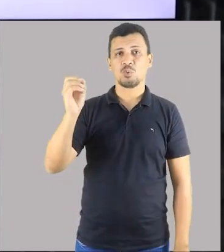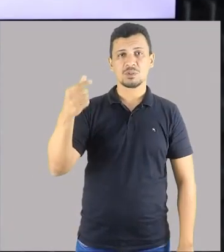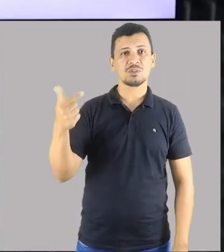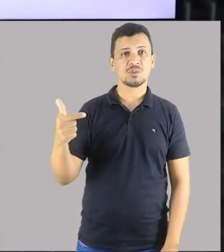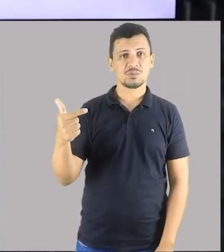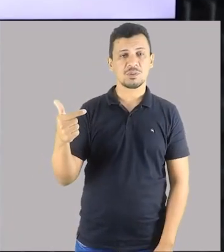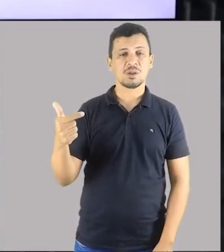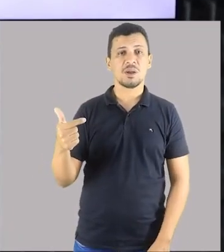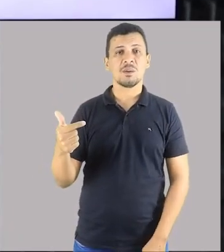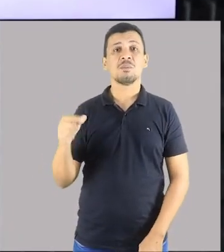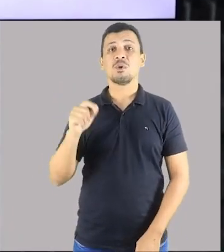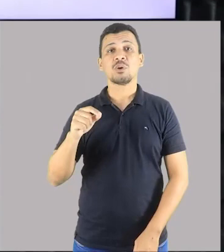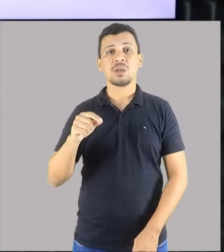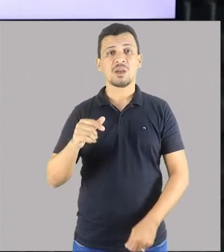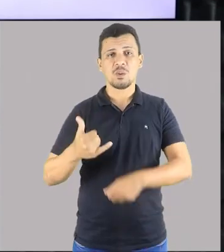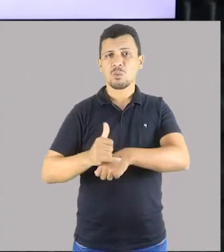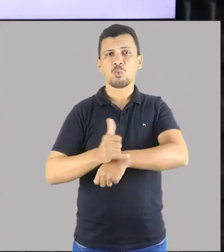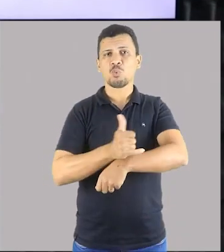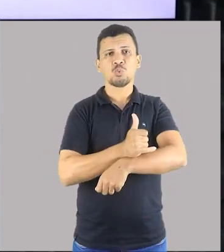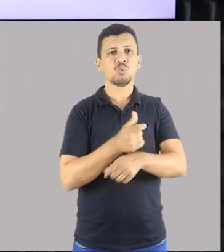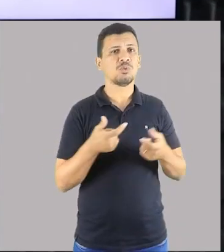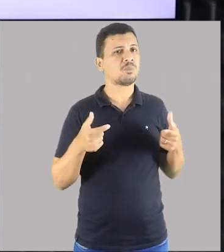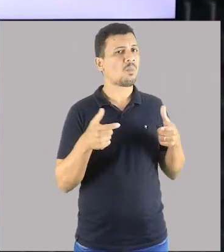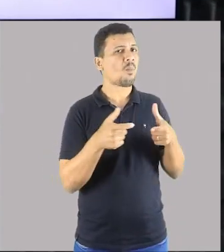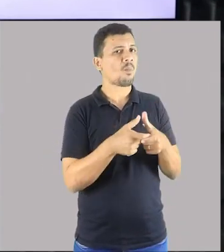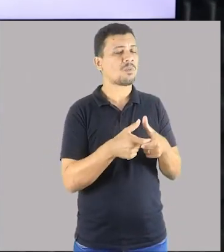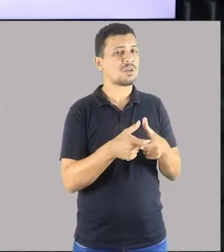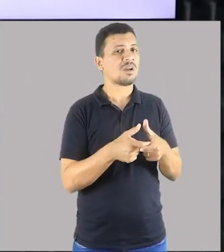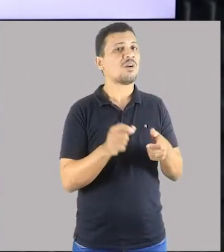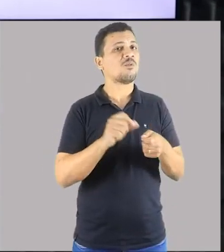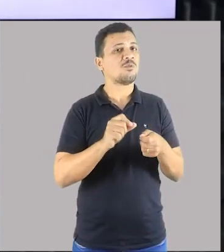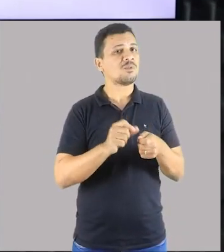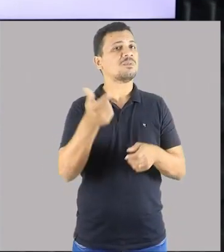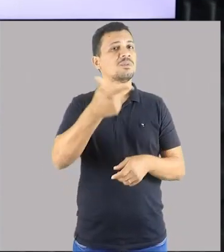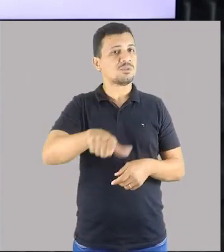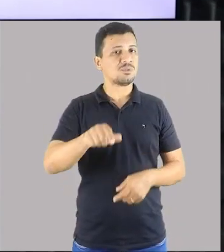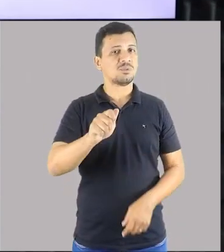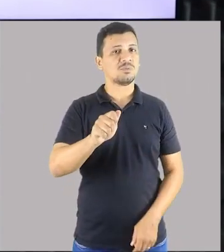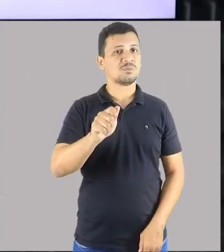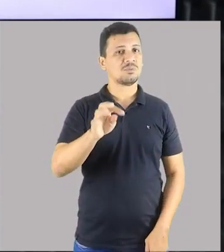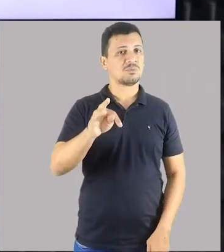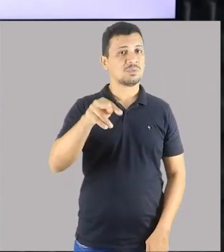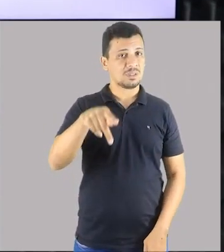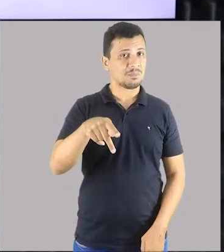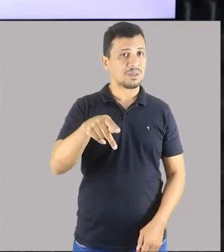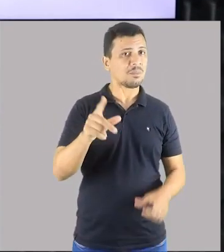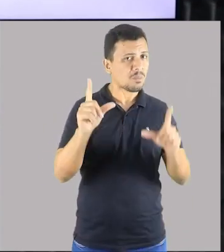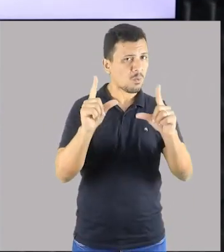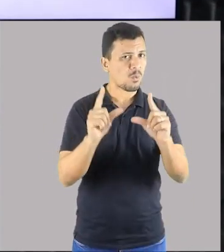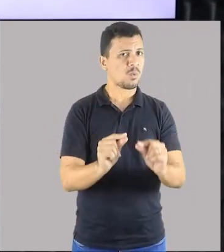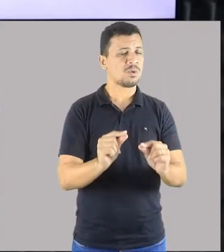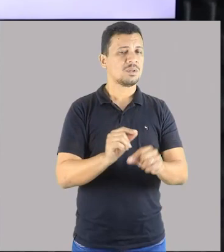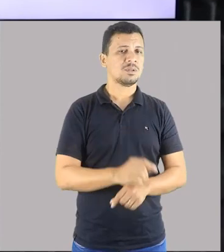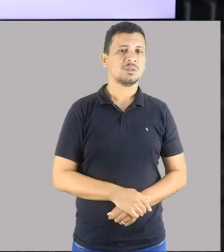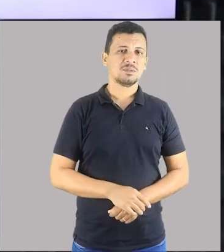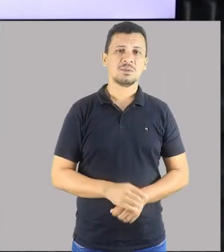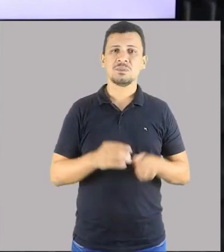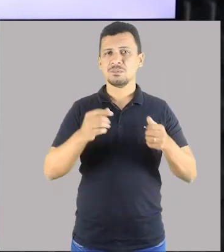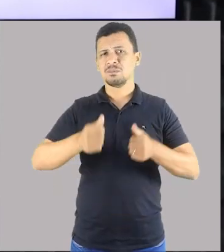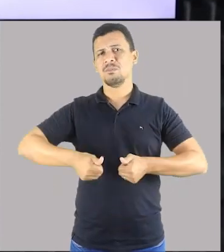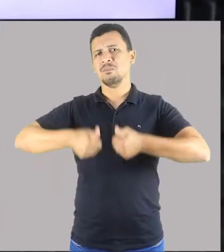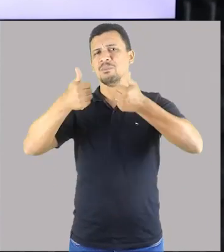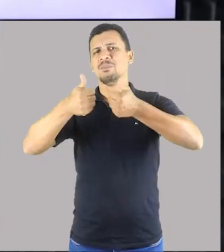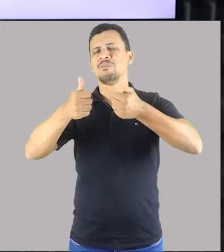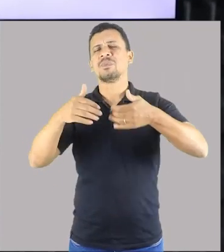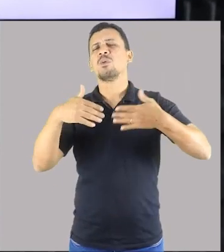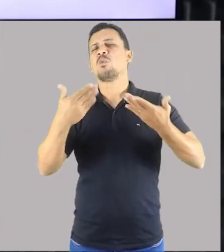para queima da gordura e ressíntese do ATP. Então, que benefícios irão ocorrer dentro